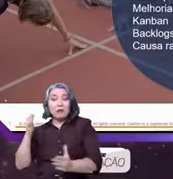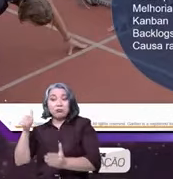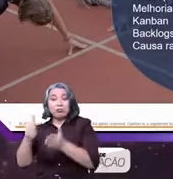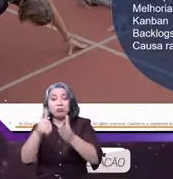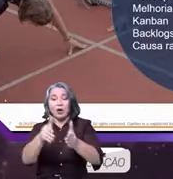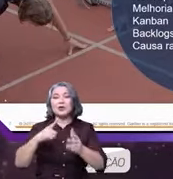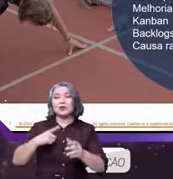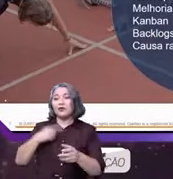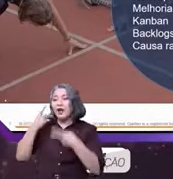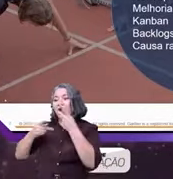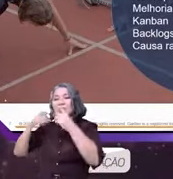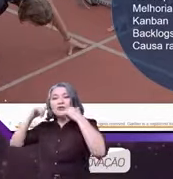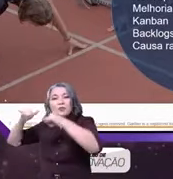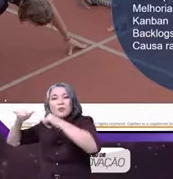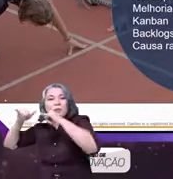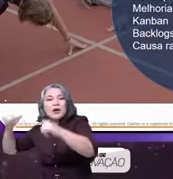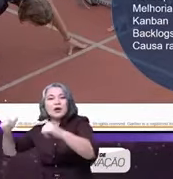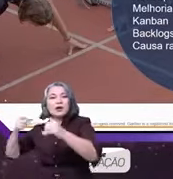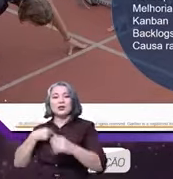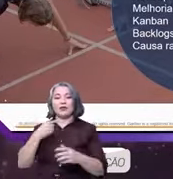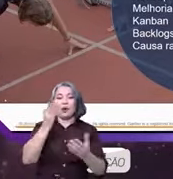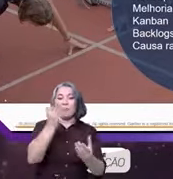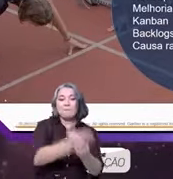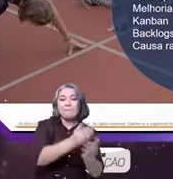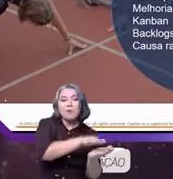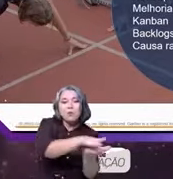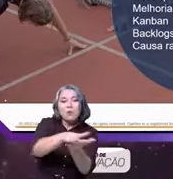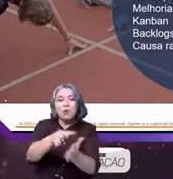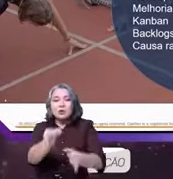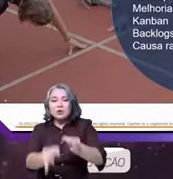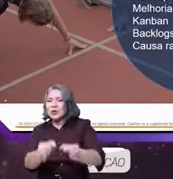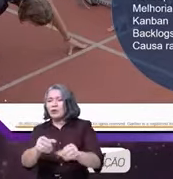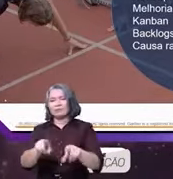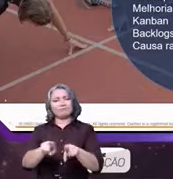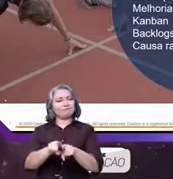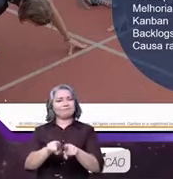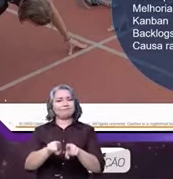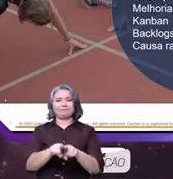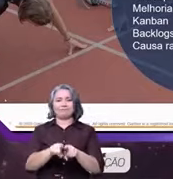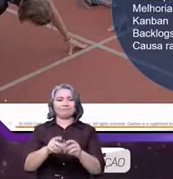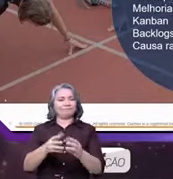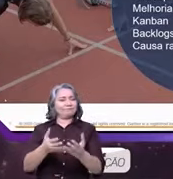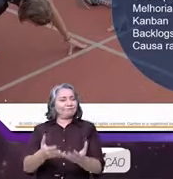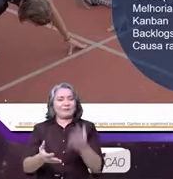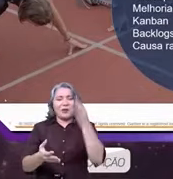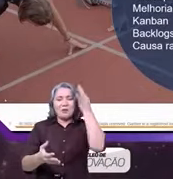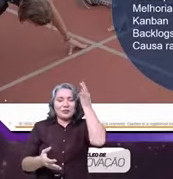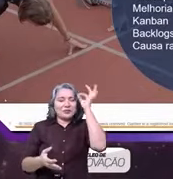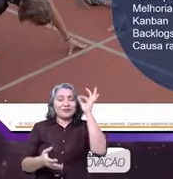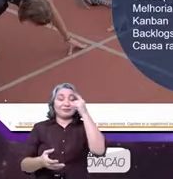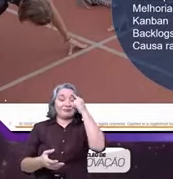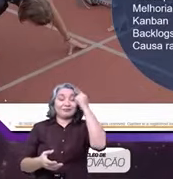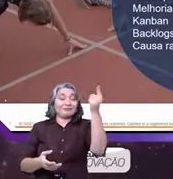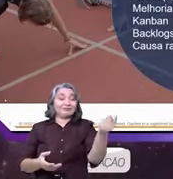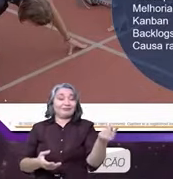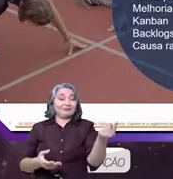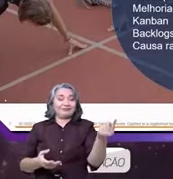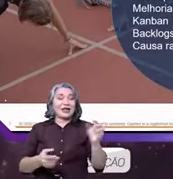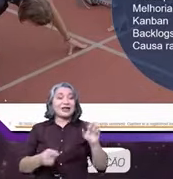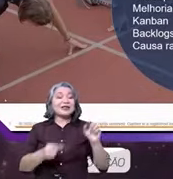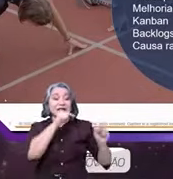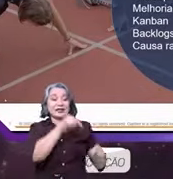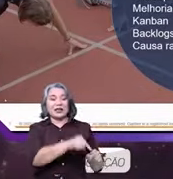aqui, vai funcionar. Se eu colocar um processo judicial aqui, vai ser a mesma ideia. Se eu colocar